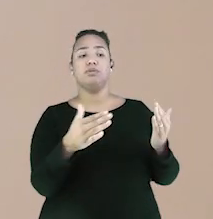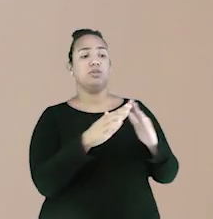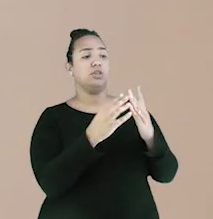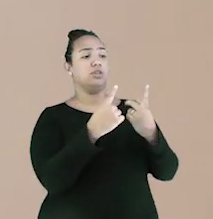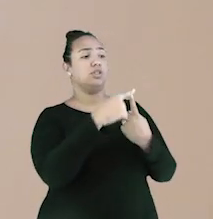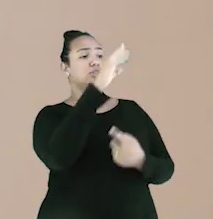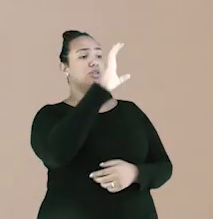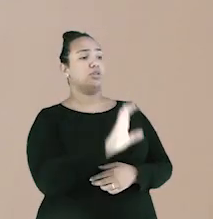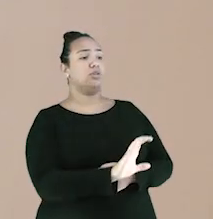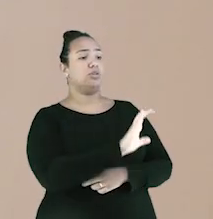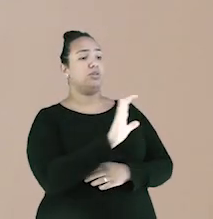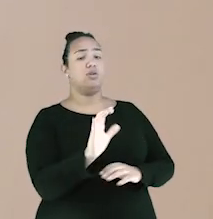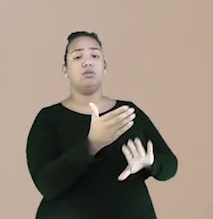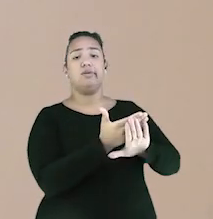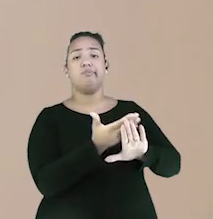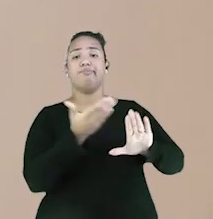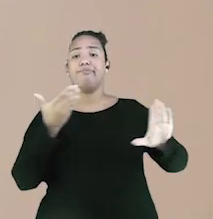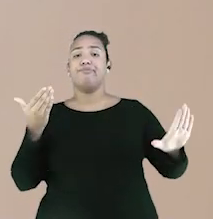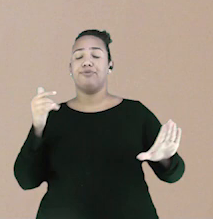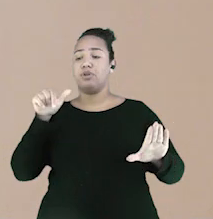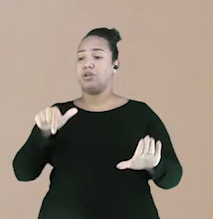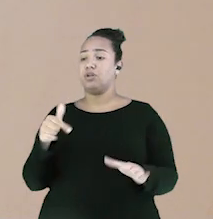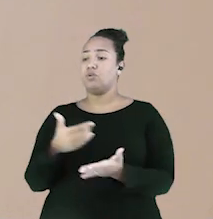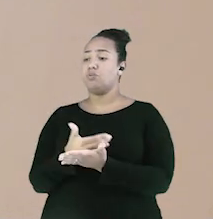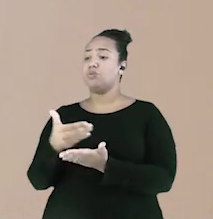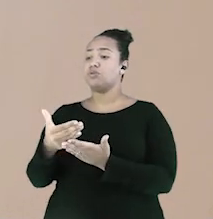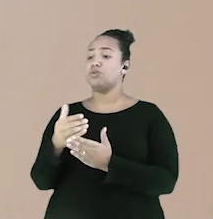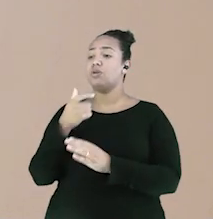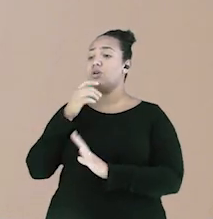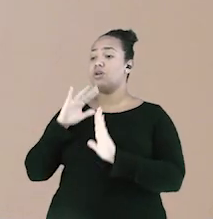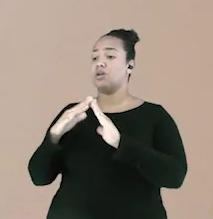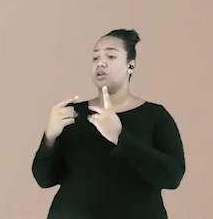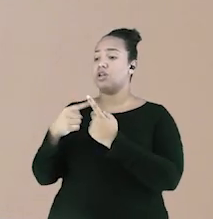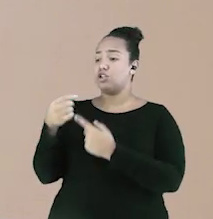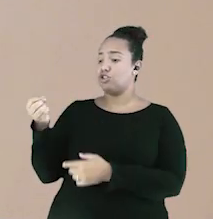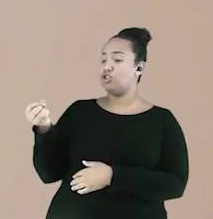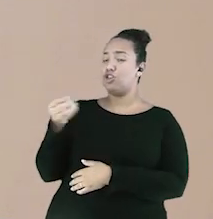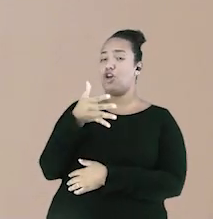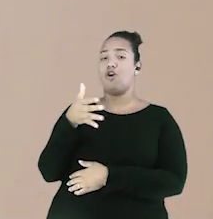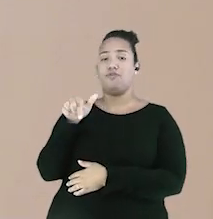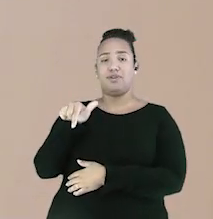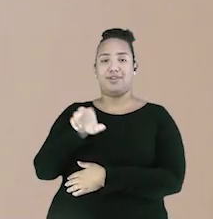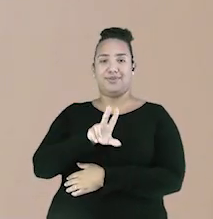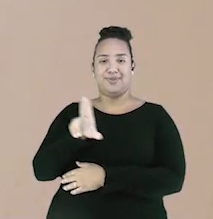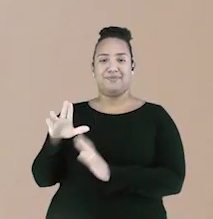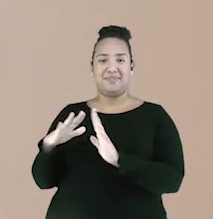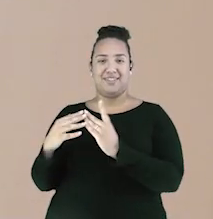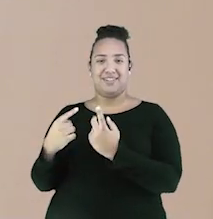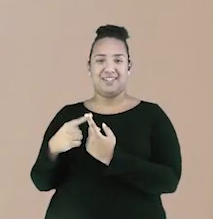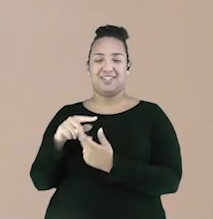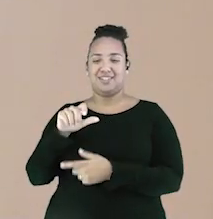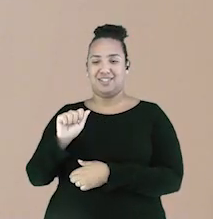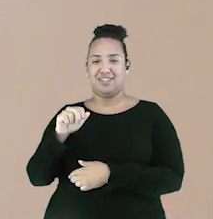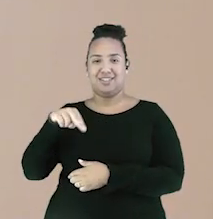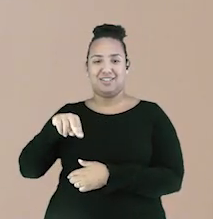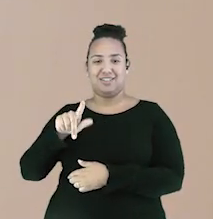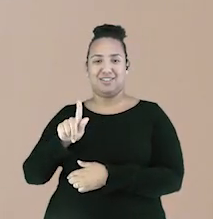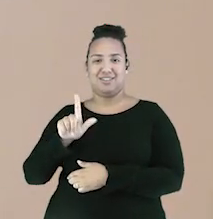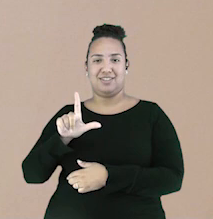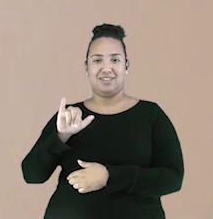Igreja Católica e assumiu a chefia da nova Igreja da Inglaterra, que recebeu o nome de Igreja